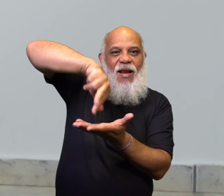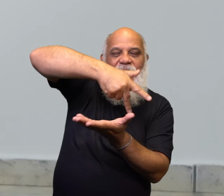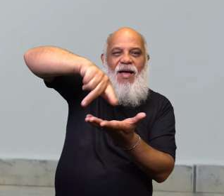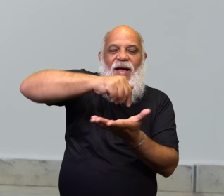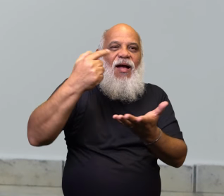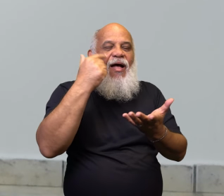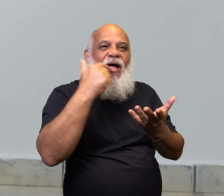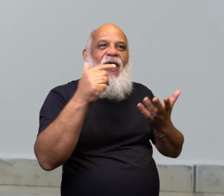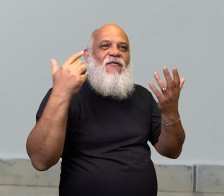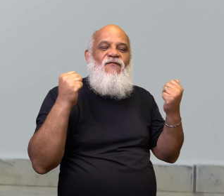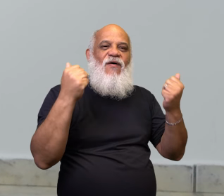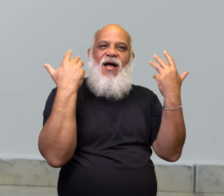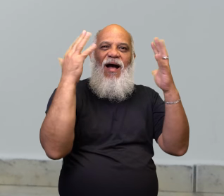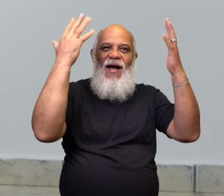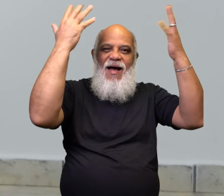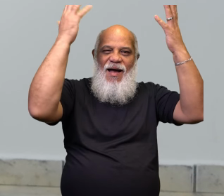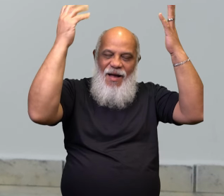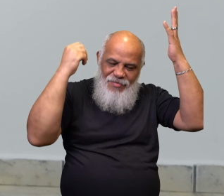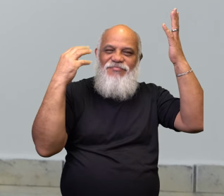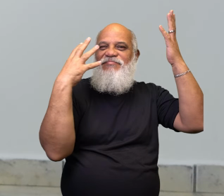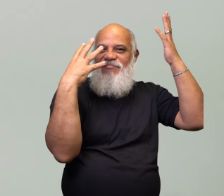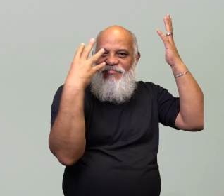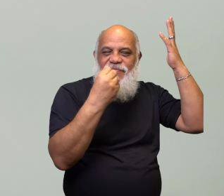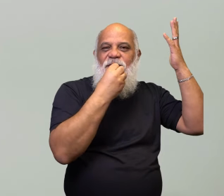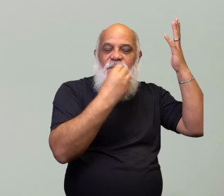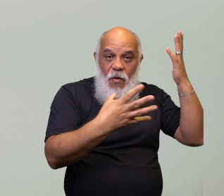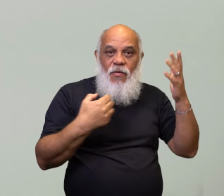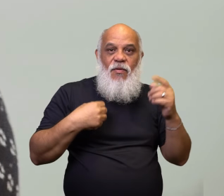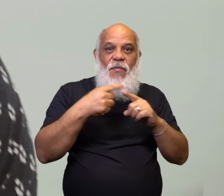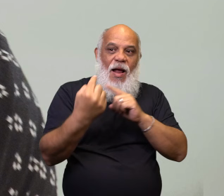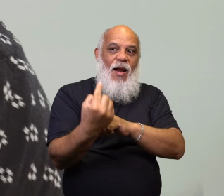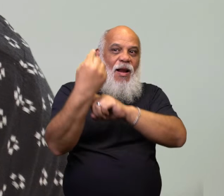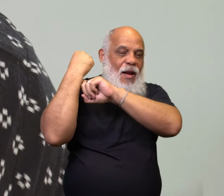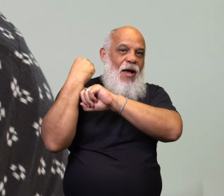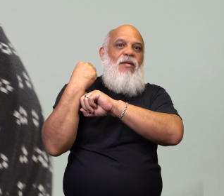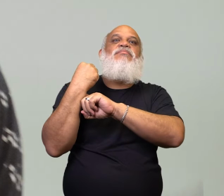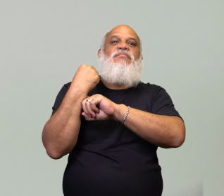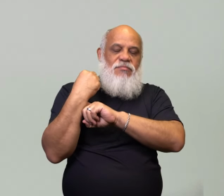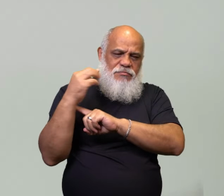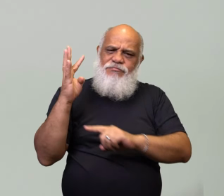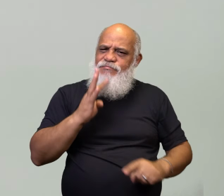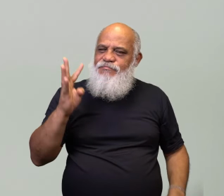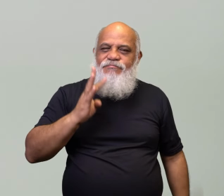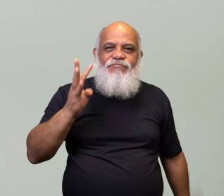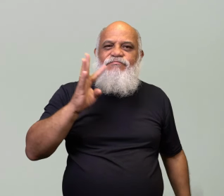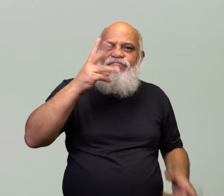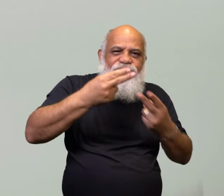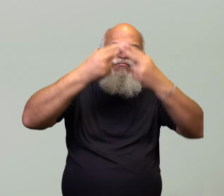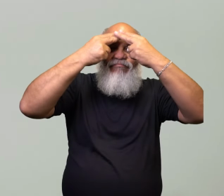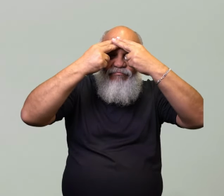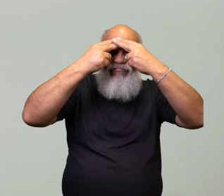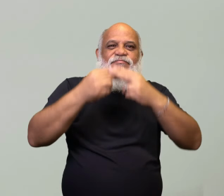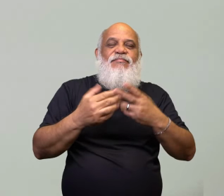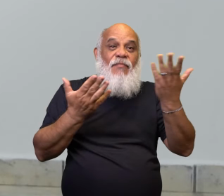pudesse voltar atrás para mostrar para vocês como que era antes, era show demais. Né? Então, se eu sou um cara